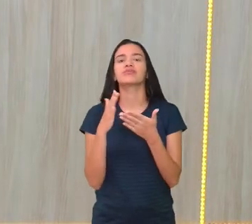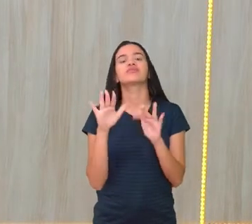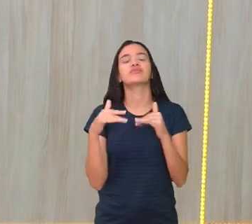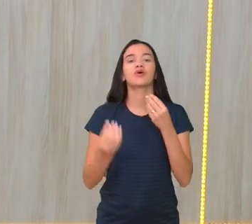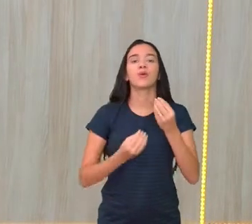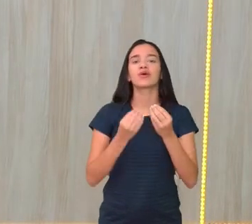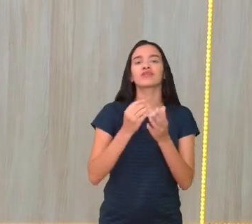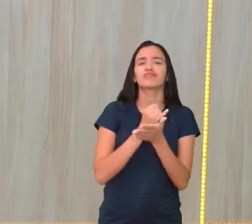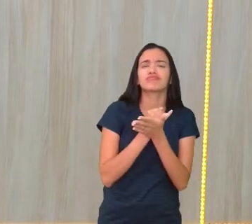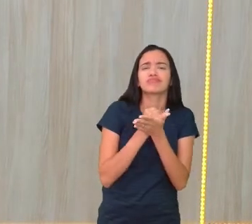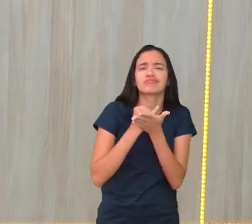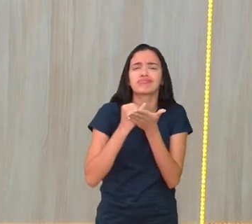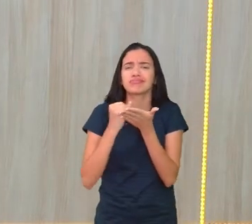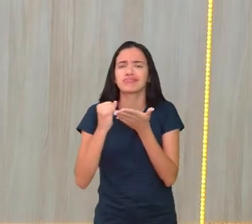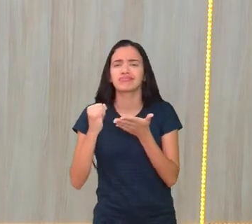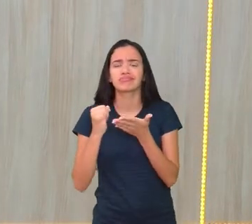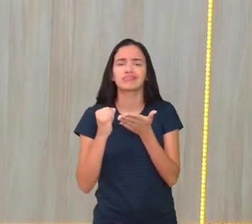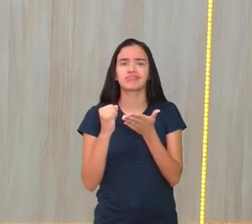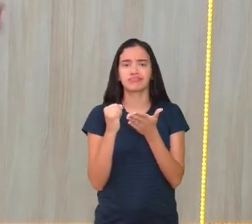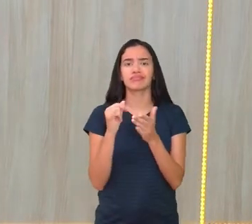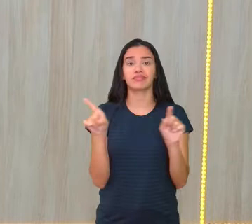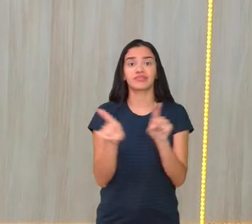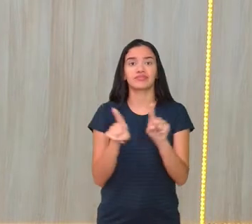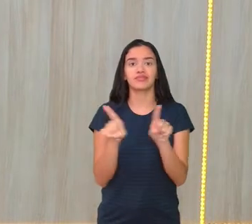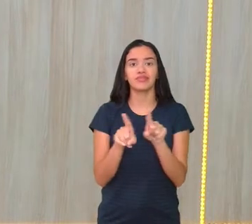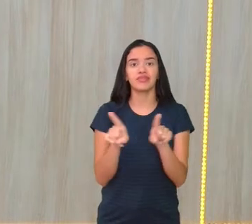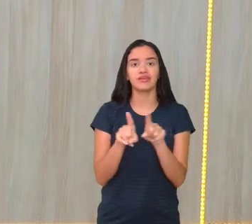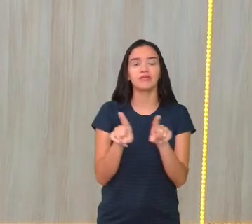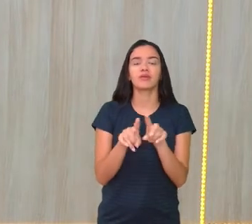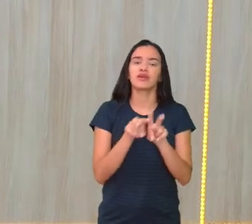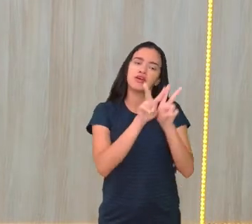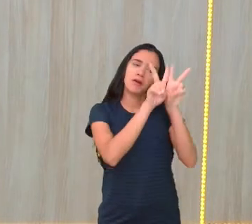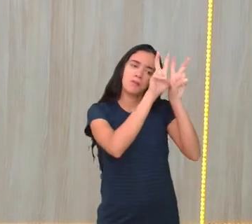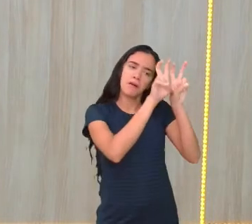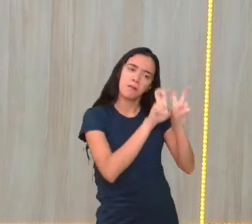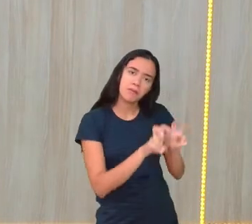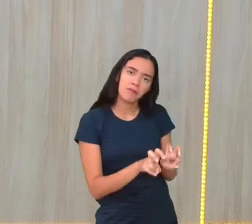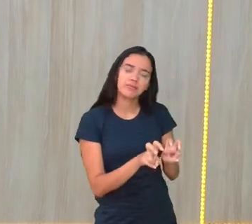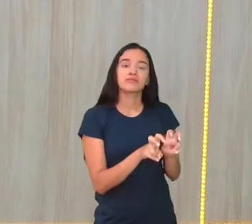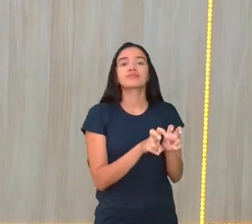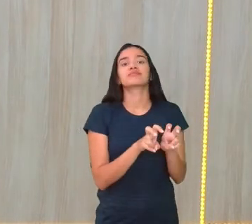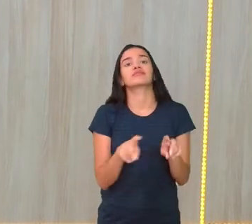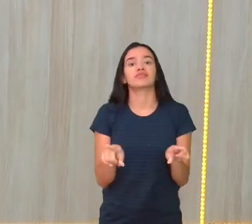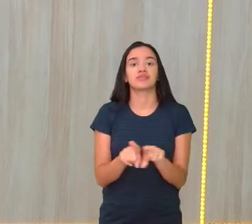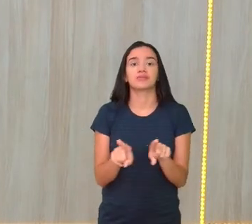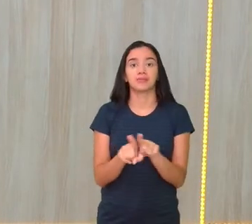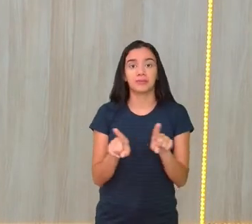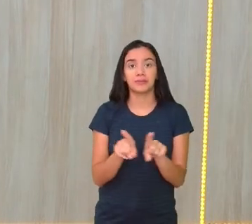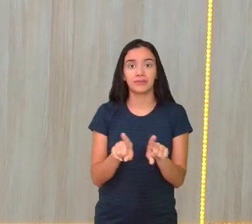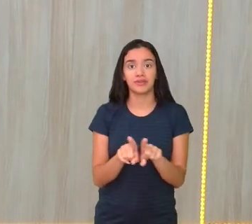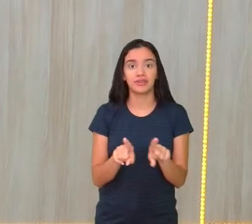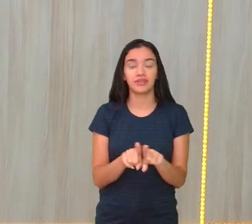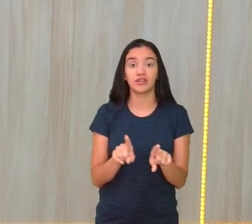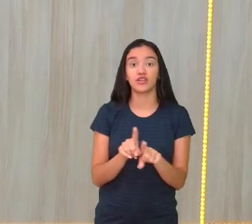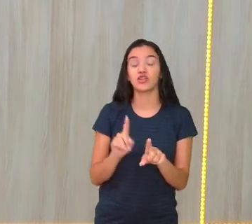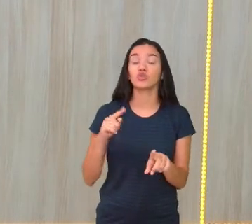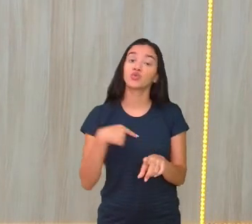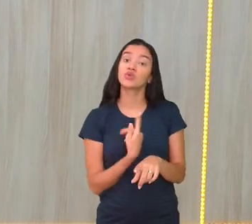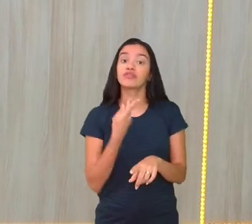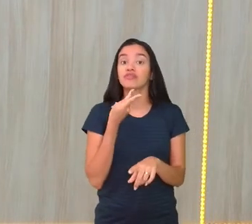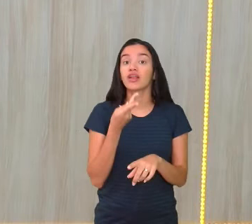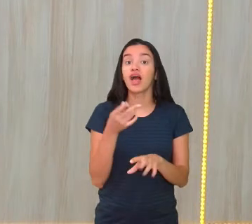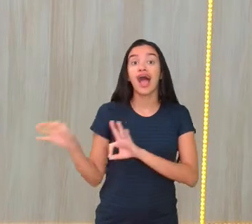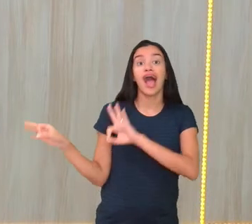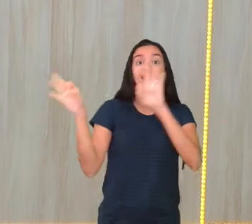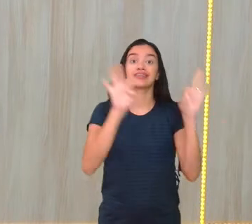aquela introdução, todos aqueles prolegômenos, né, a introdução. Então a gente diz, né, assiste